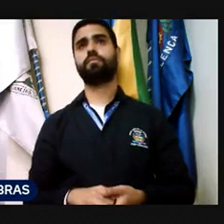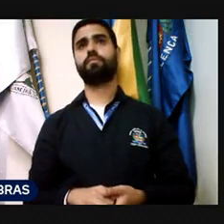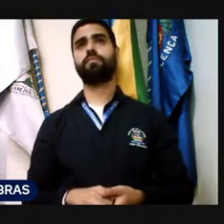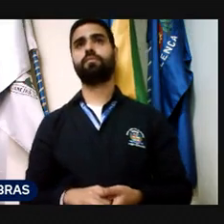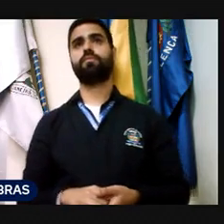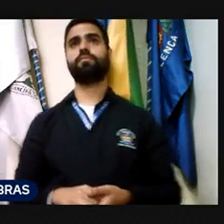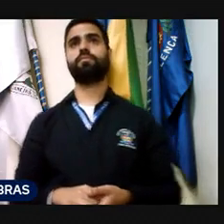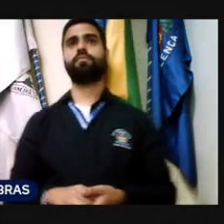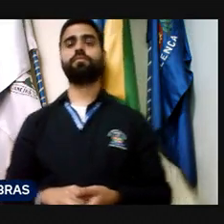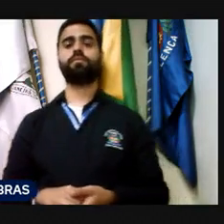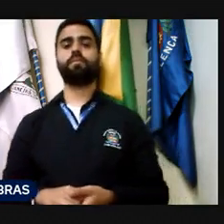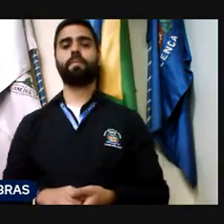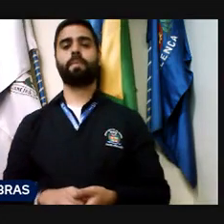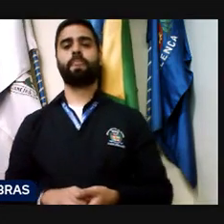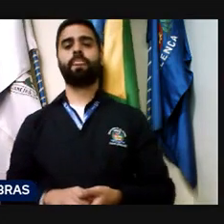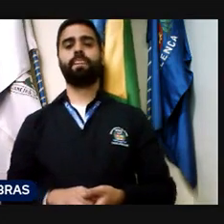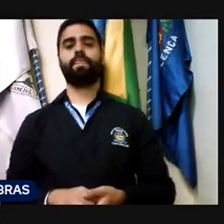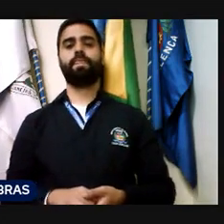parte, vereador. Uhum.